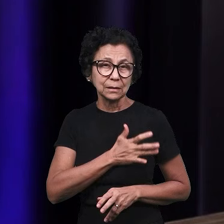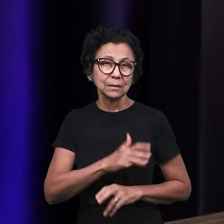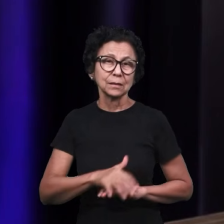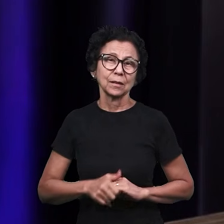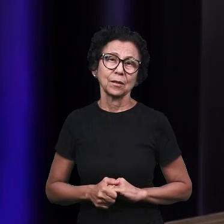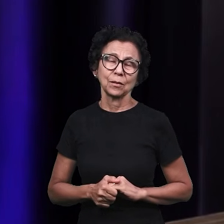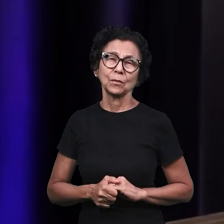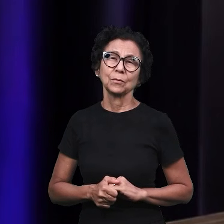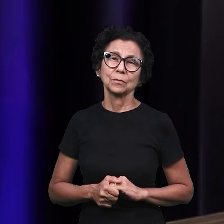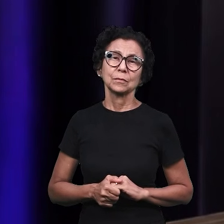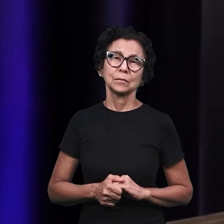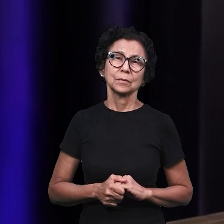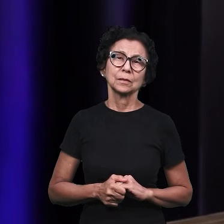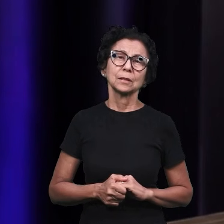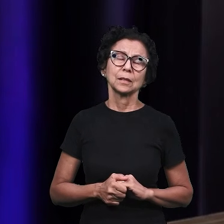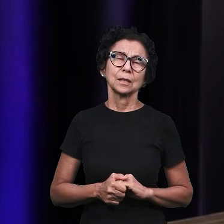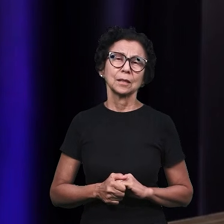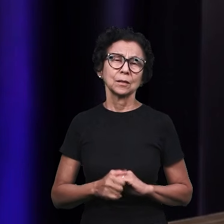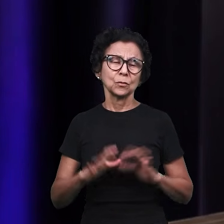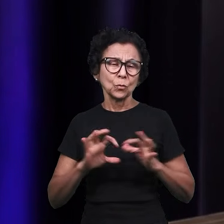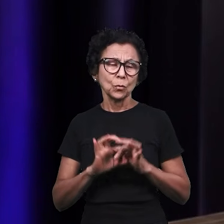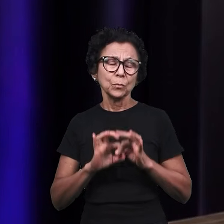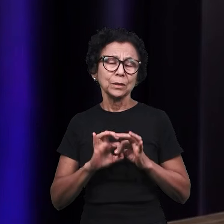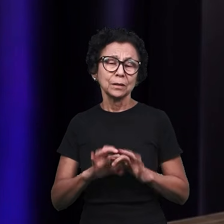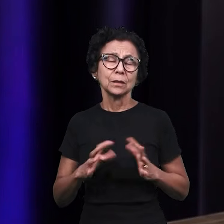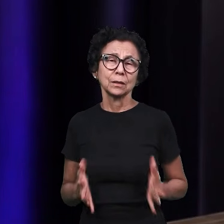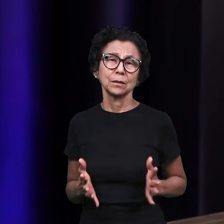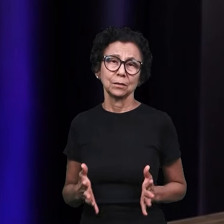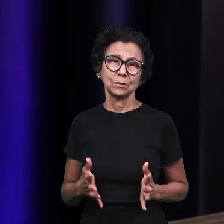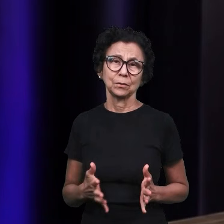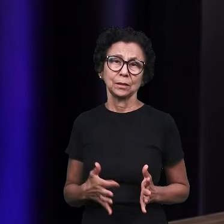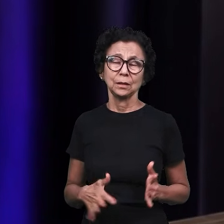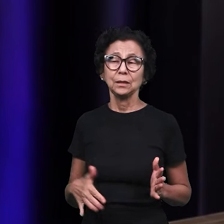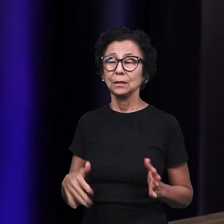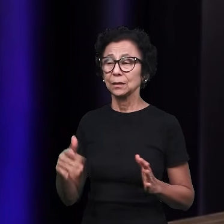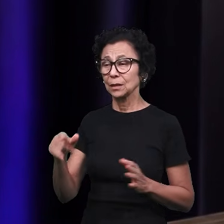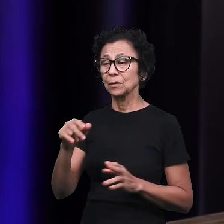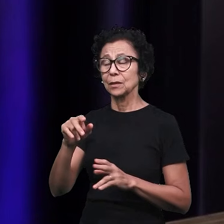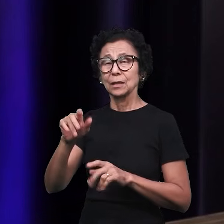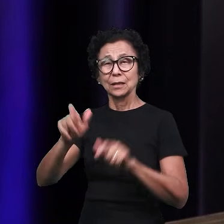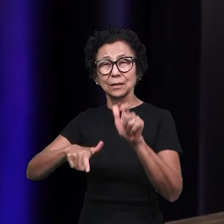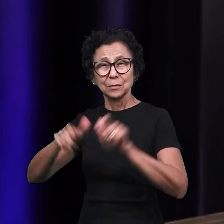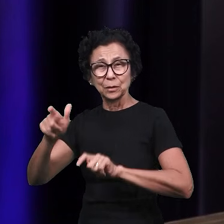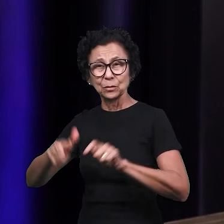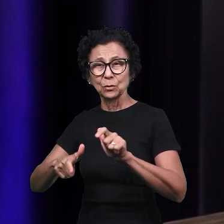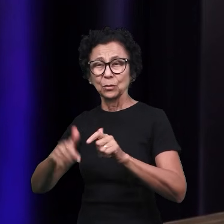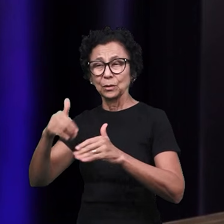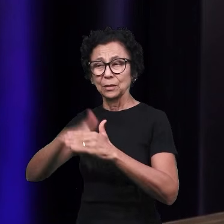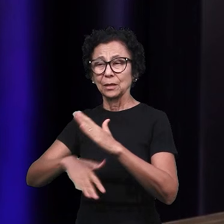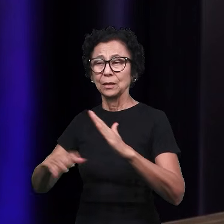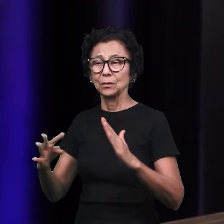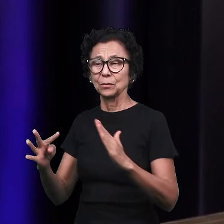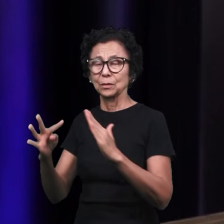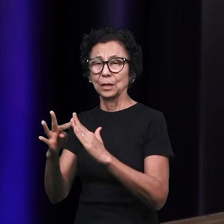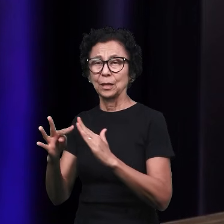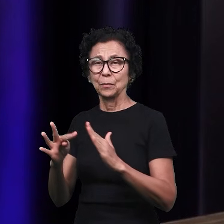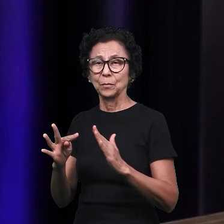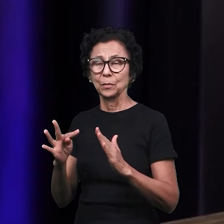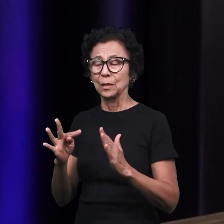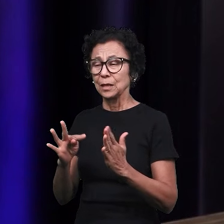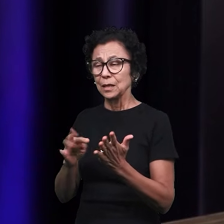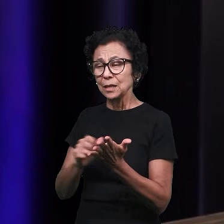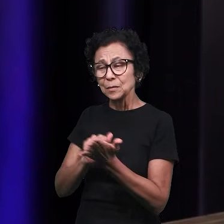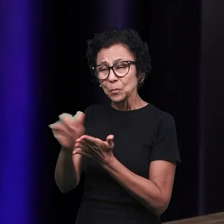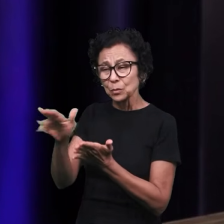É por isso que, de forma veemente, né, ele vem e expulsa, porque esta é a ação do Senhor, tudo aquilo que